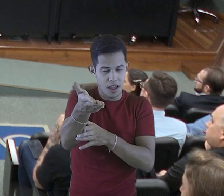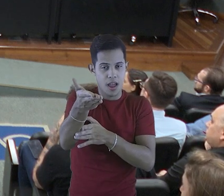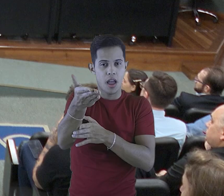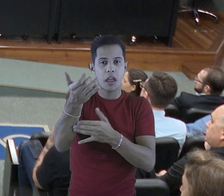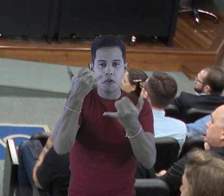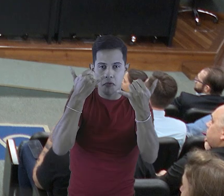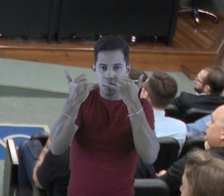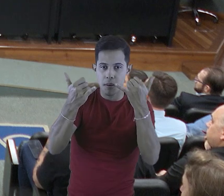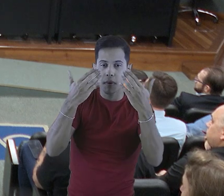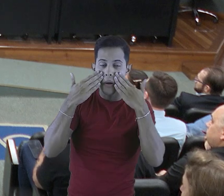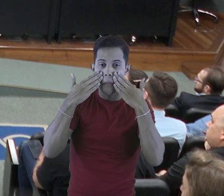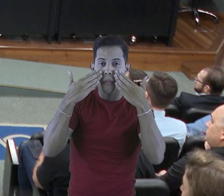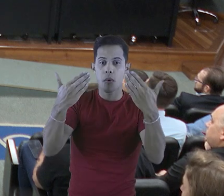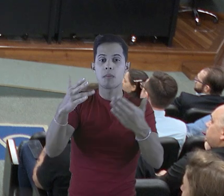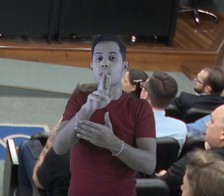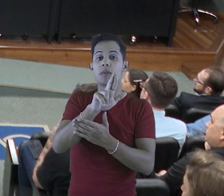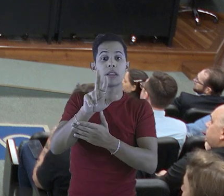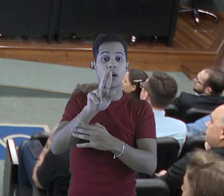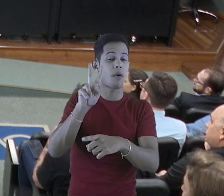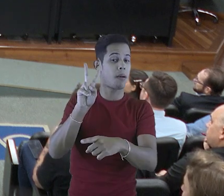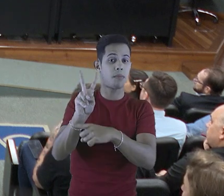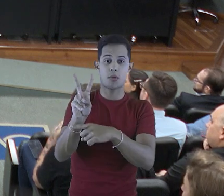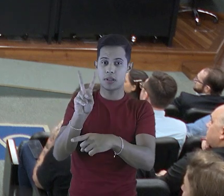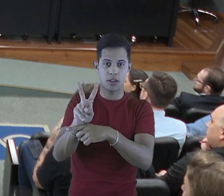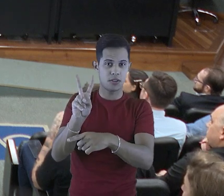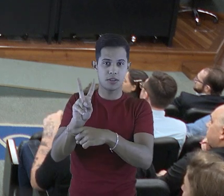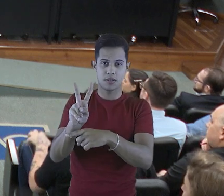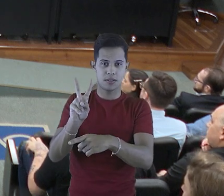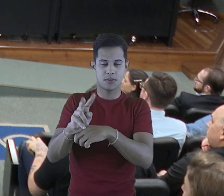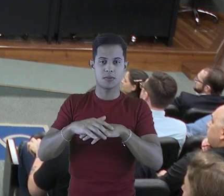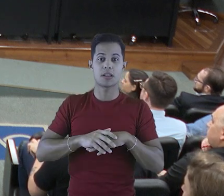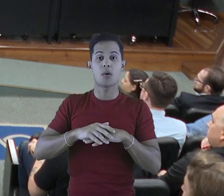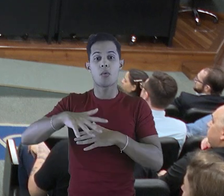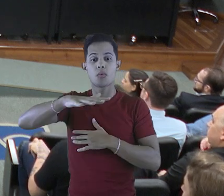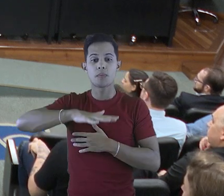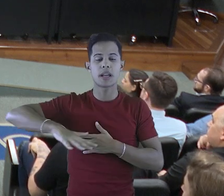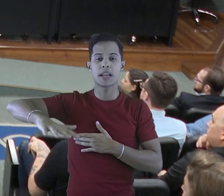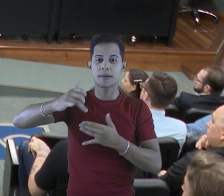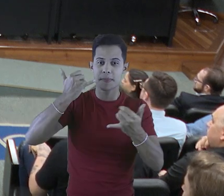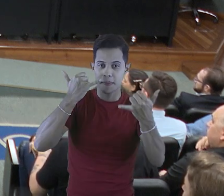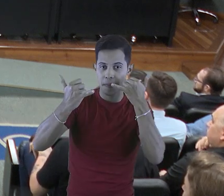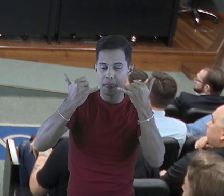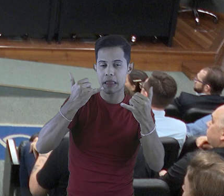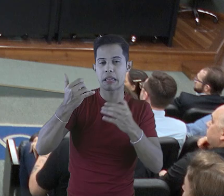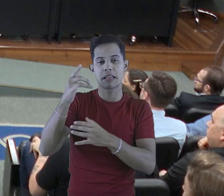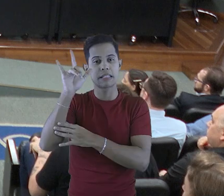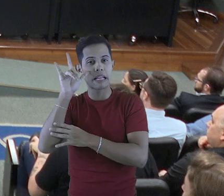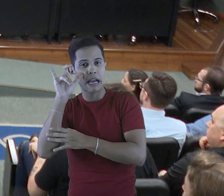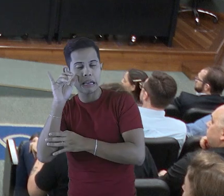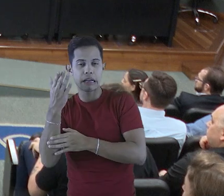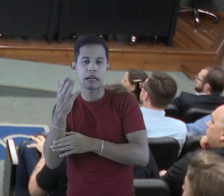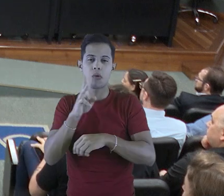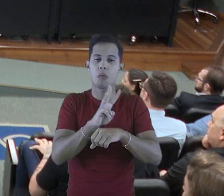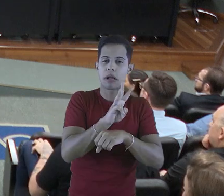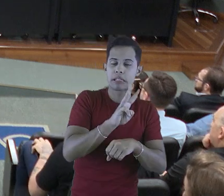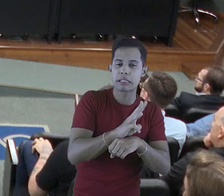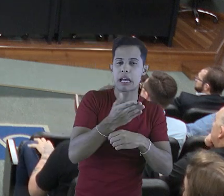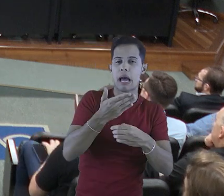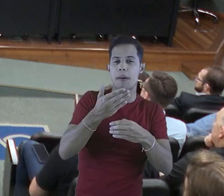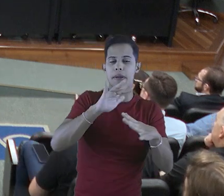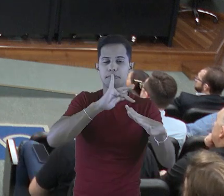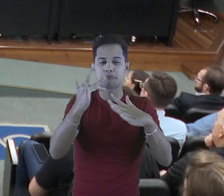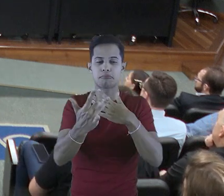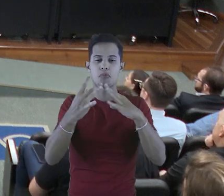pela LGPD. Portanto, todos os dados de vocês que estão no Instagram, no WhatsApp, no LinkedIn, não são protegidos esses dados.